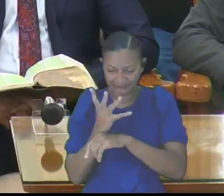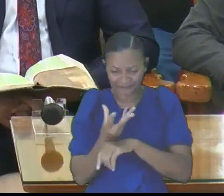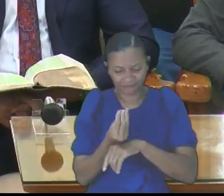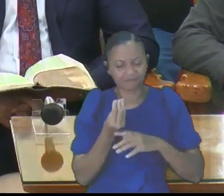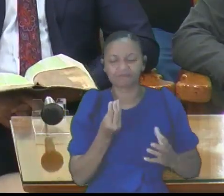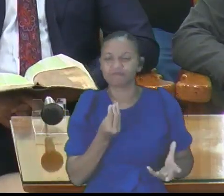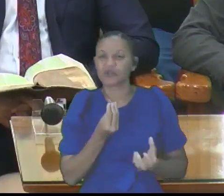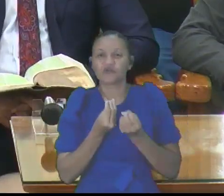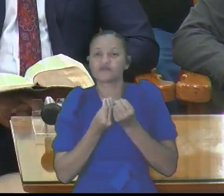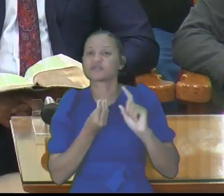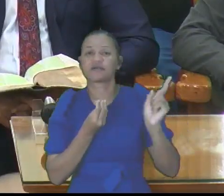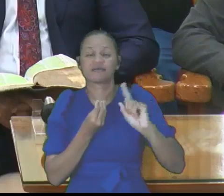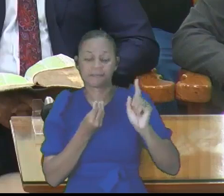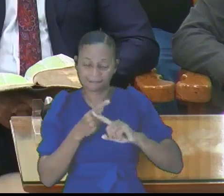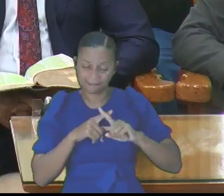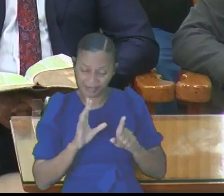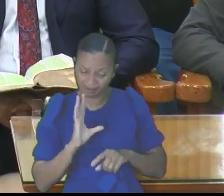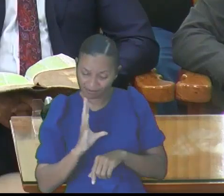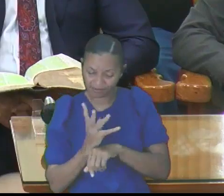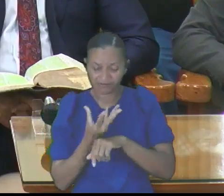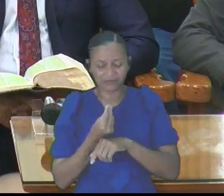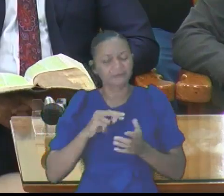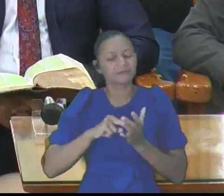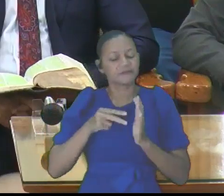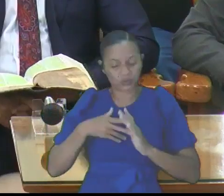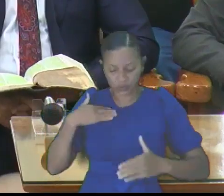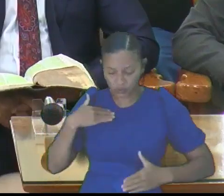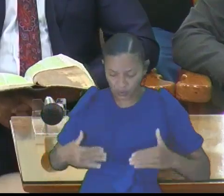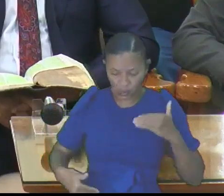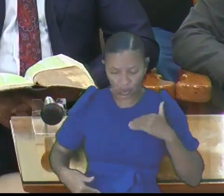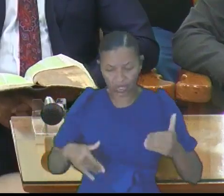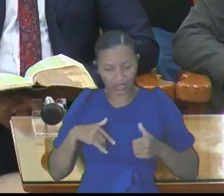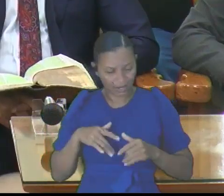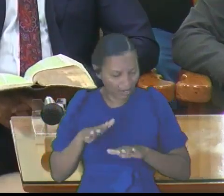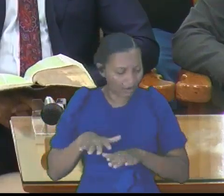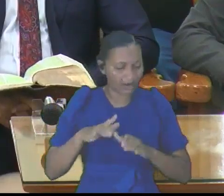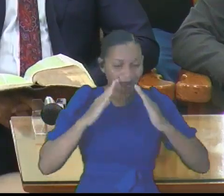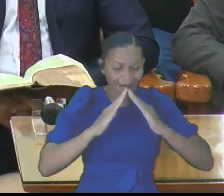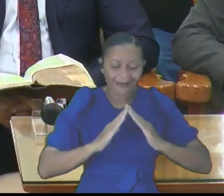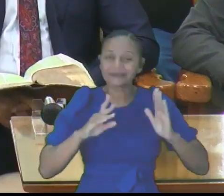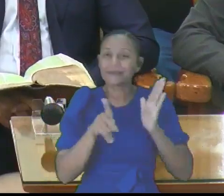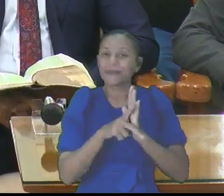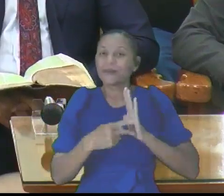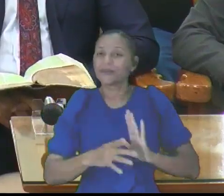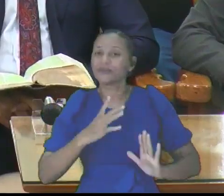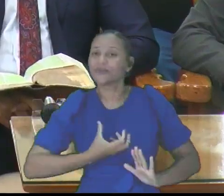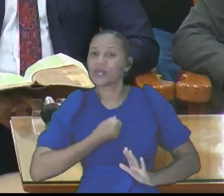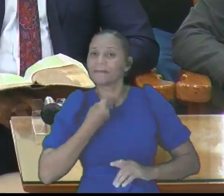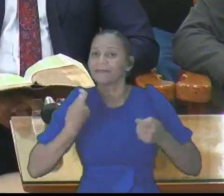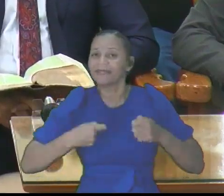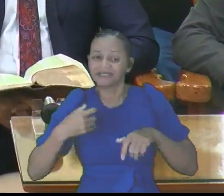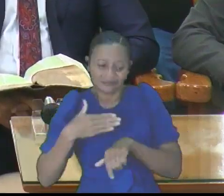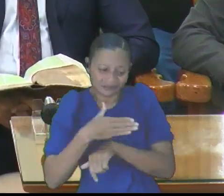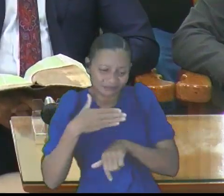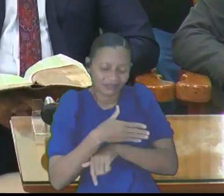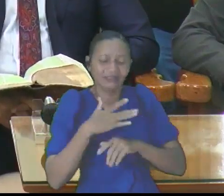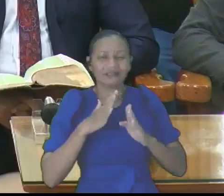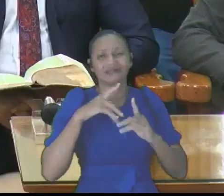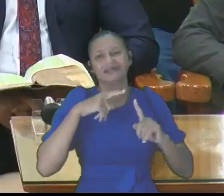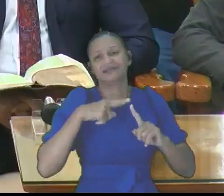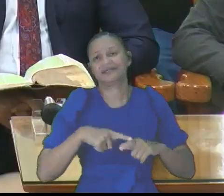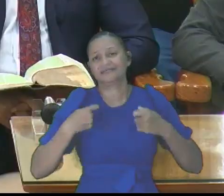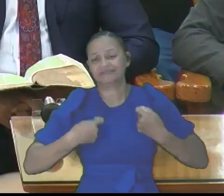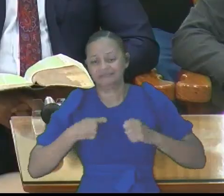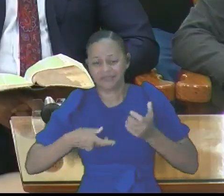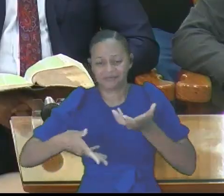salva, mas a igreja é o corpo de Cristo, é o lado dos salvos, e nós precisamos da igreja, porque nós precisamos